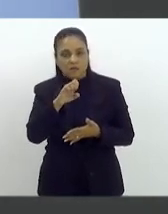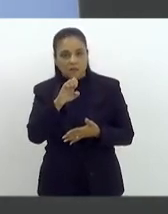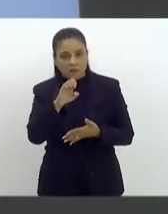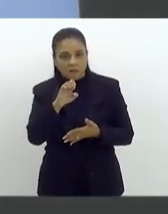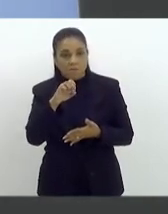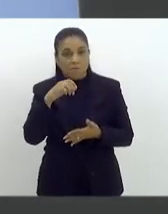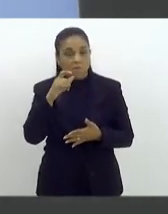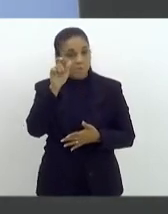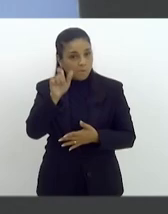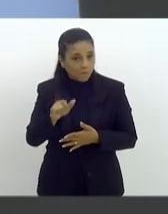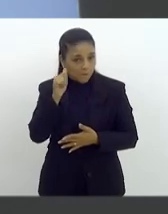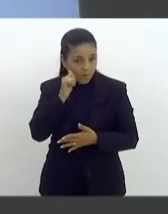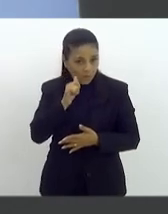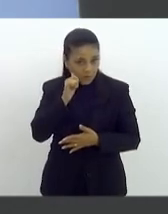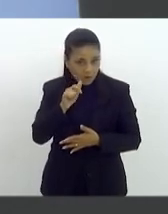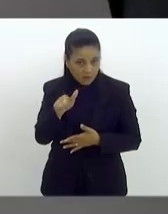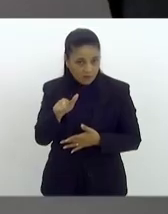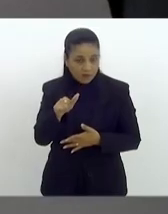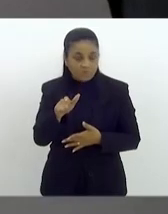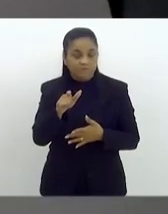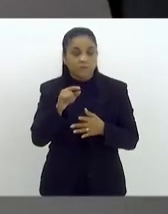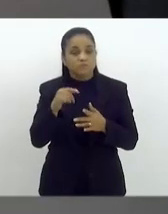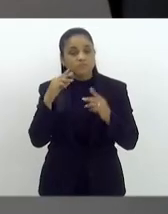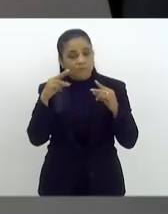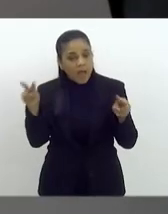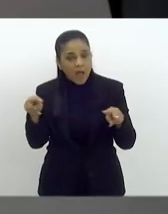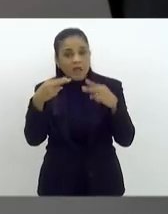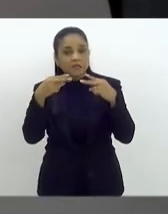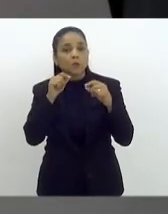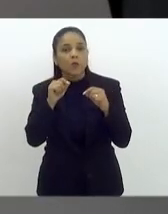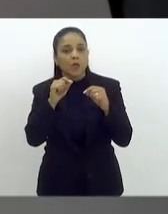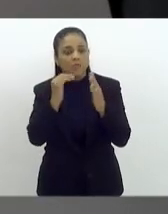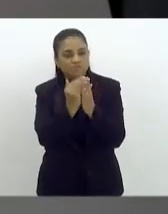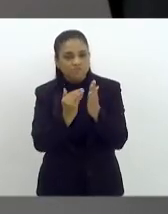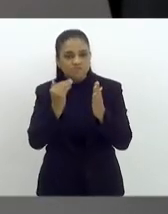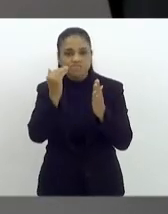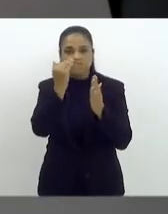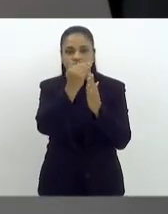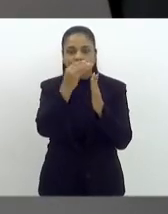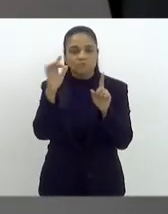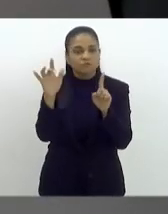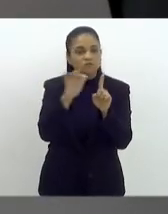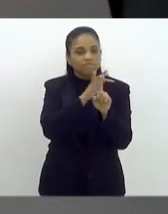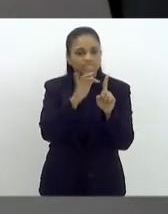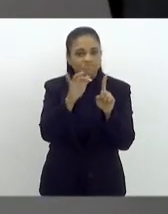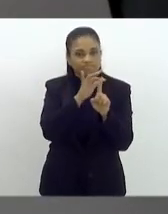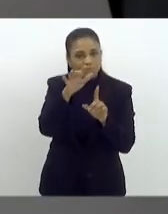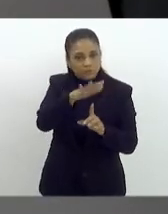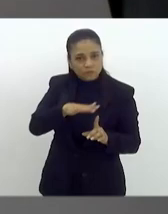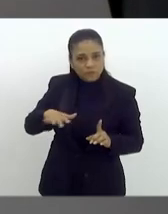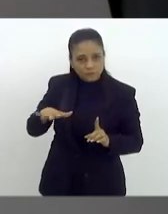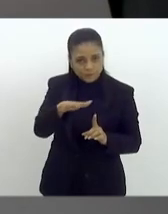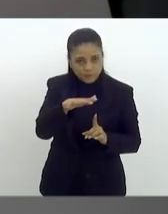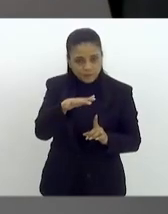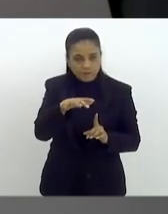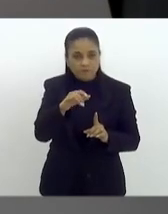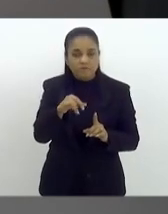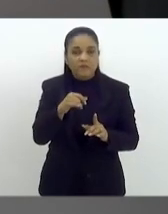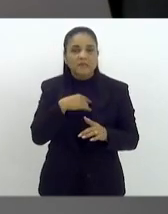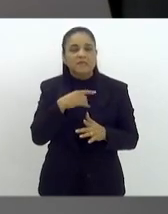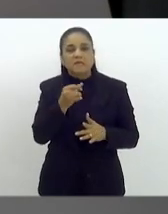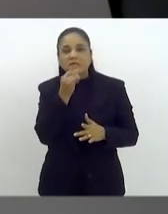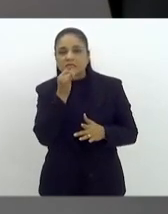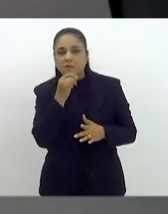atenção a gente observa o aumento do número de vitimizações nesse espaço então um exemplo em